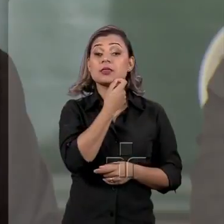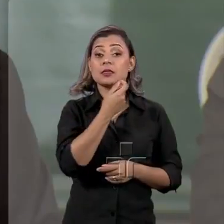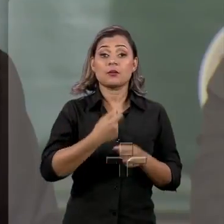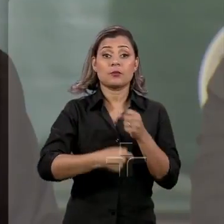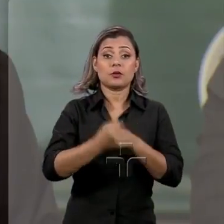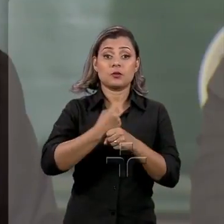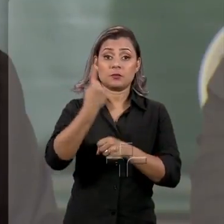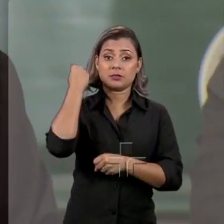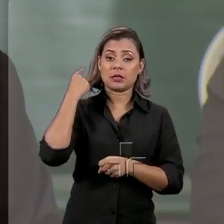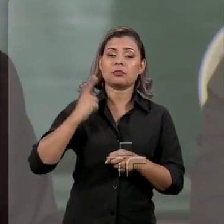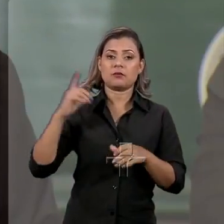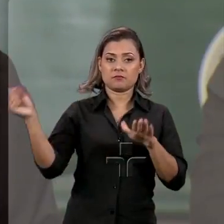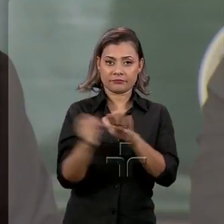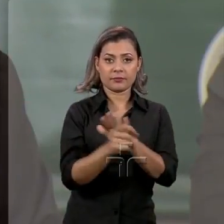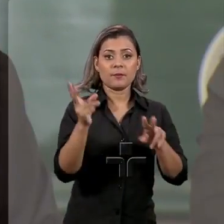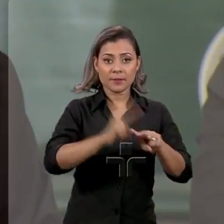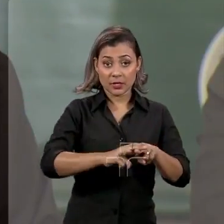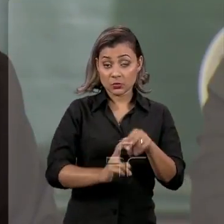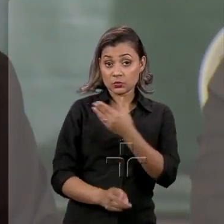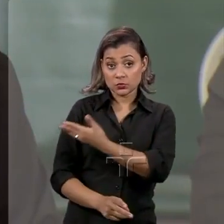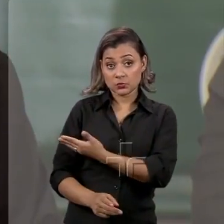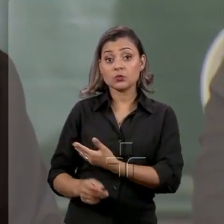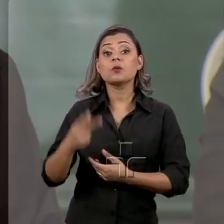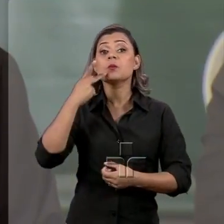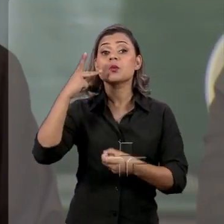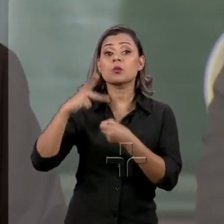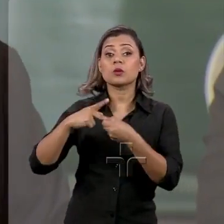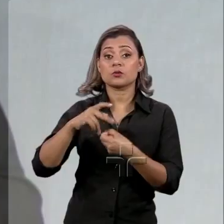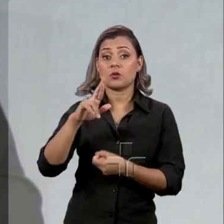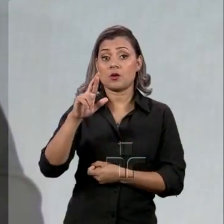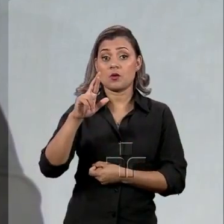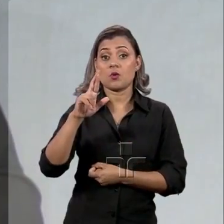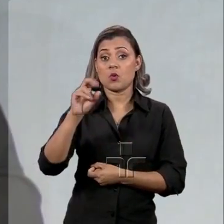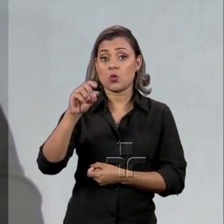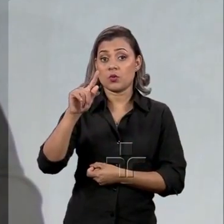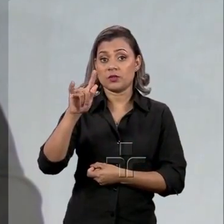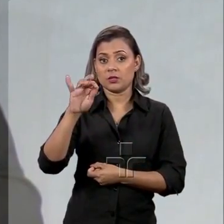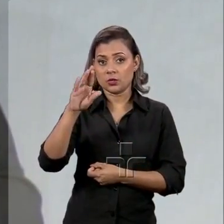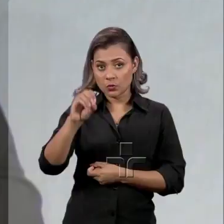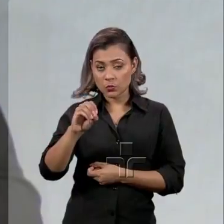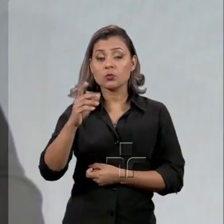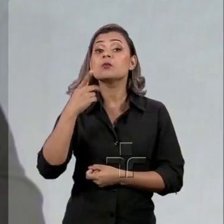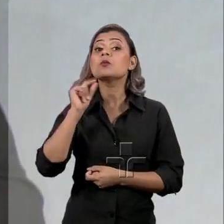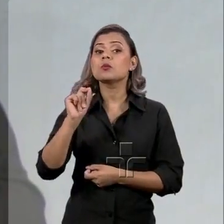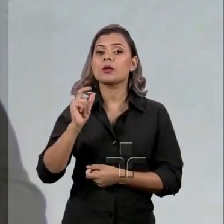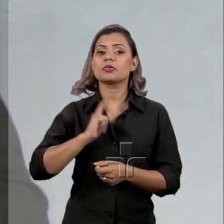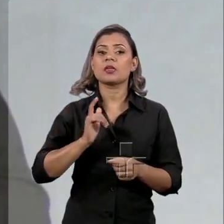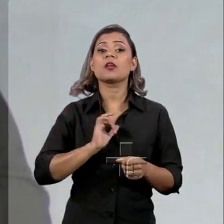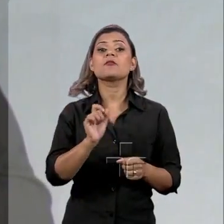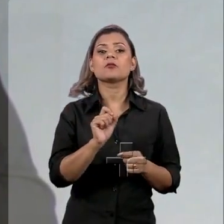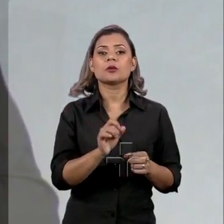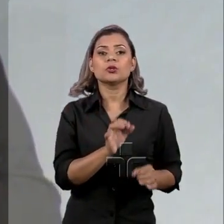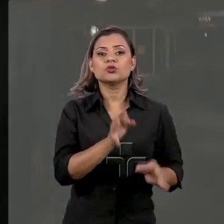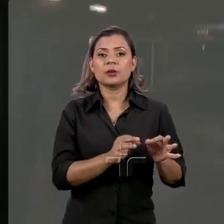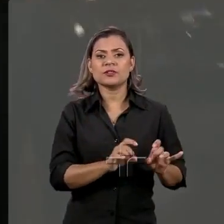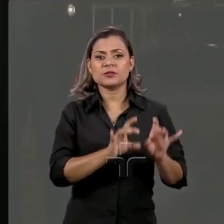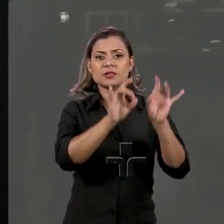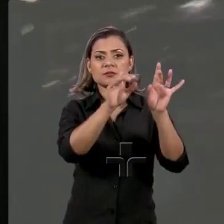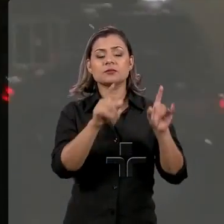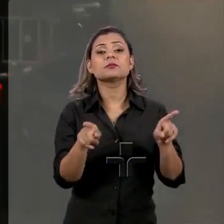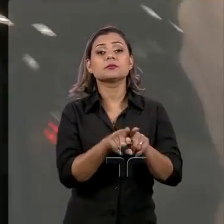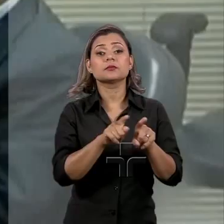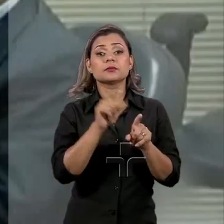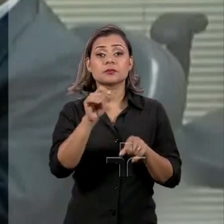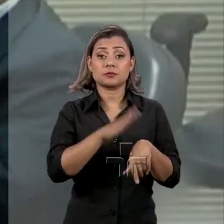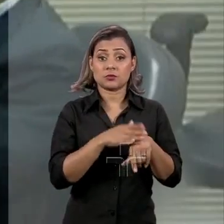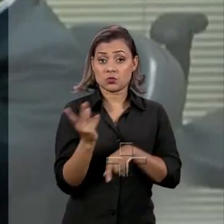passado, após o então Procurador-Geral da República, Rodrigo Janot, reincidir a delação premiada dos executivos. A defesa